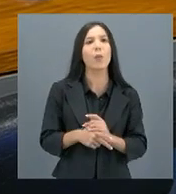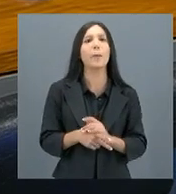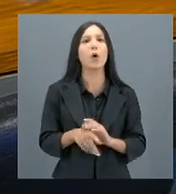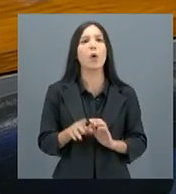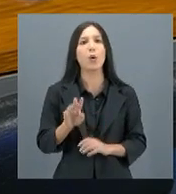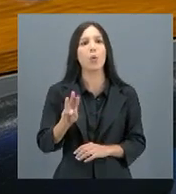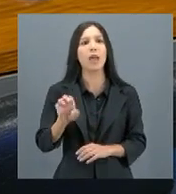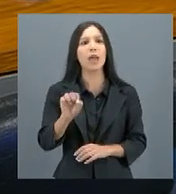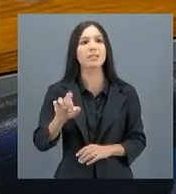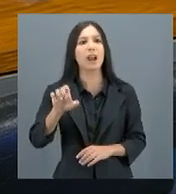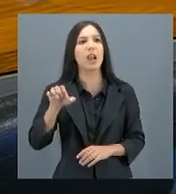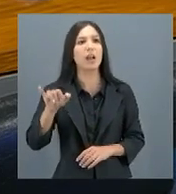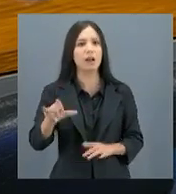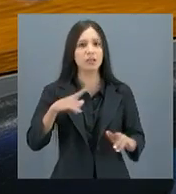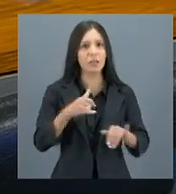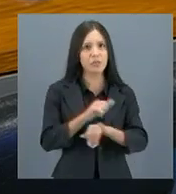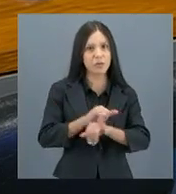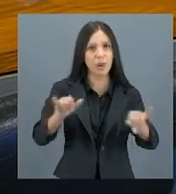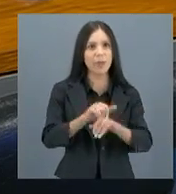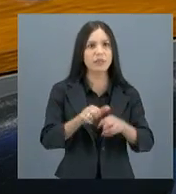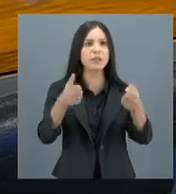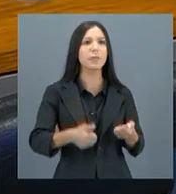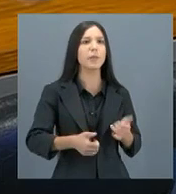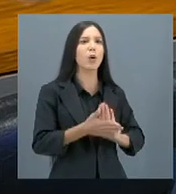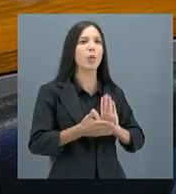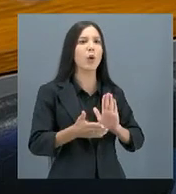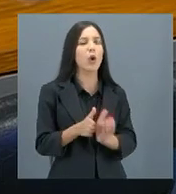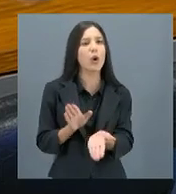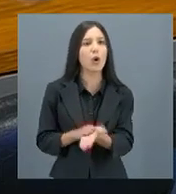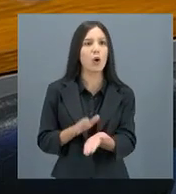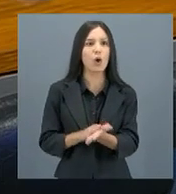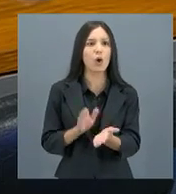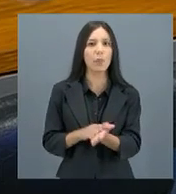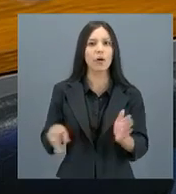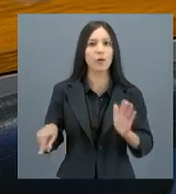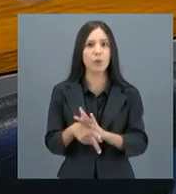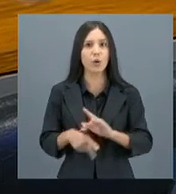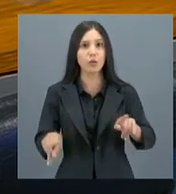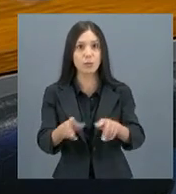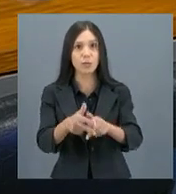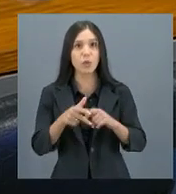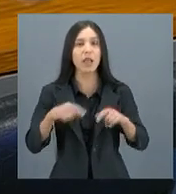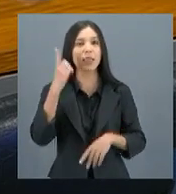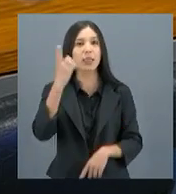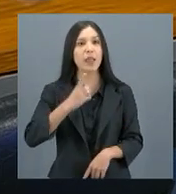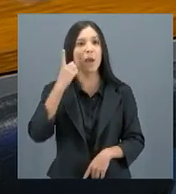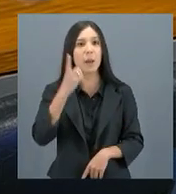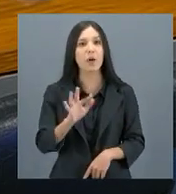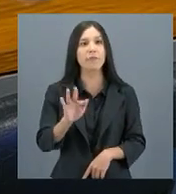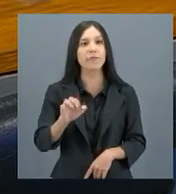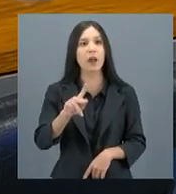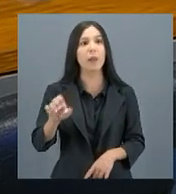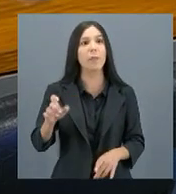Cardia, que lhe repassou a informação sobre a proposta de cobrança de propina por parte do deputado Felipe